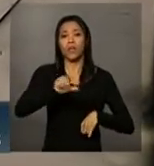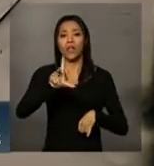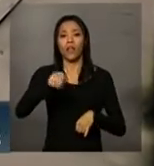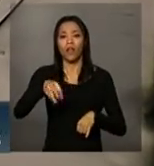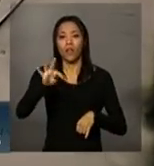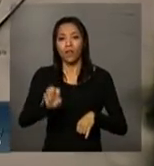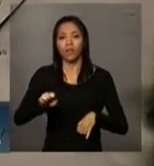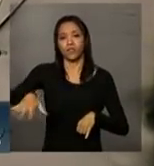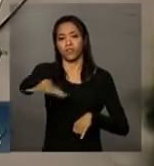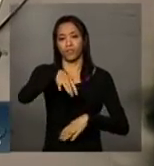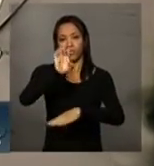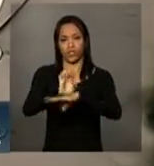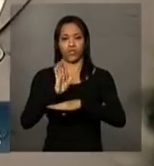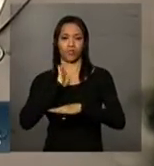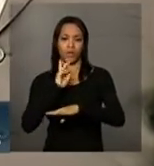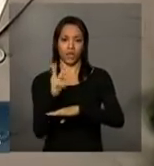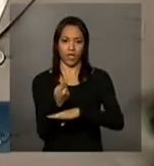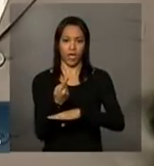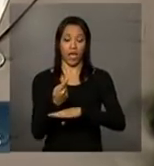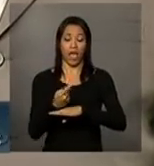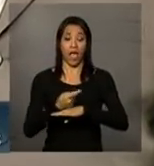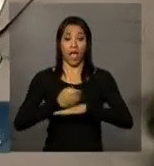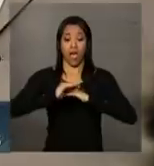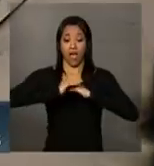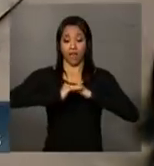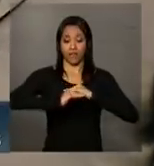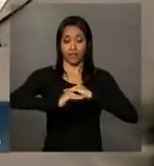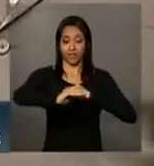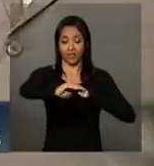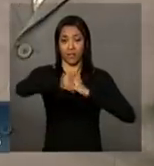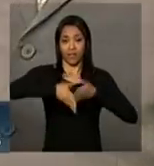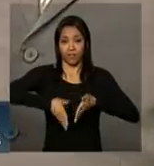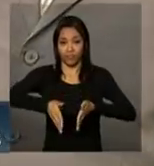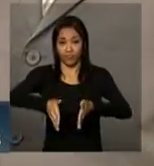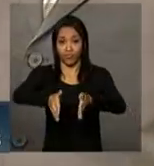estradas vicinais muito